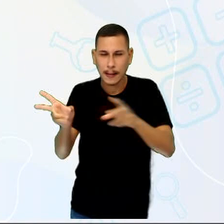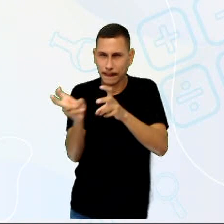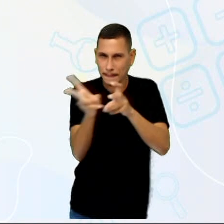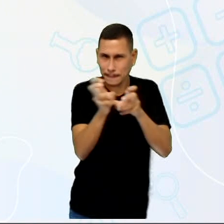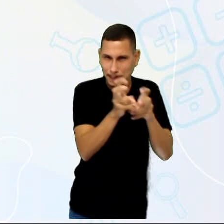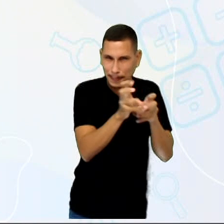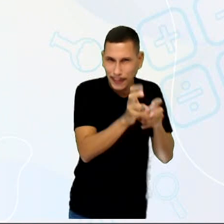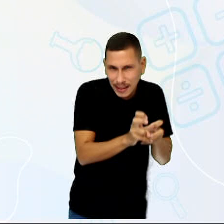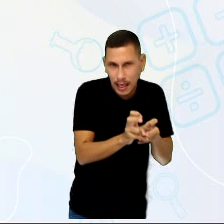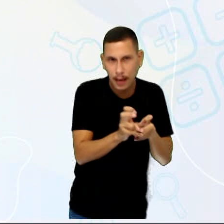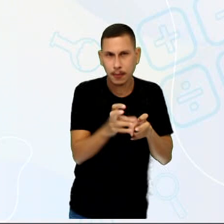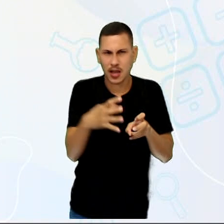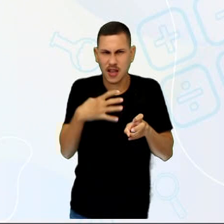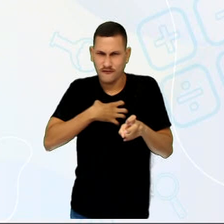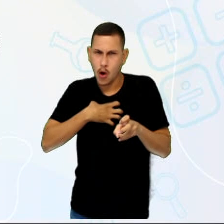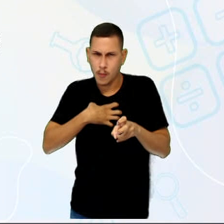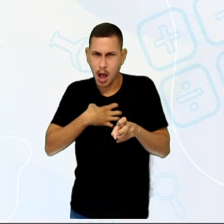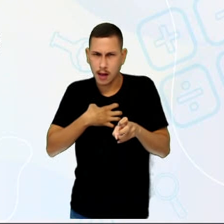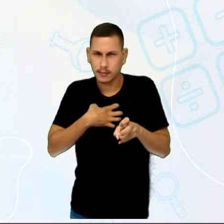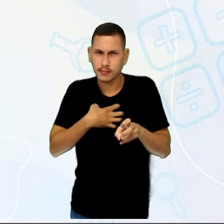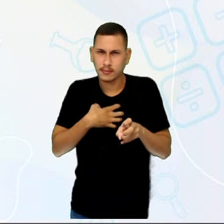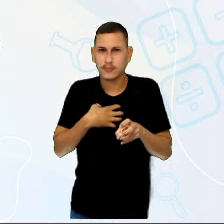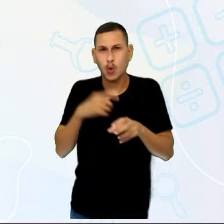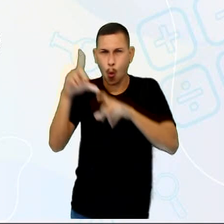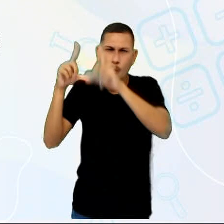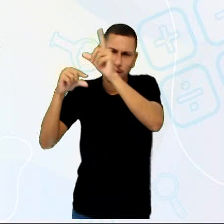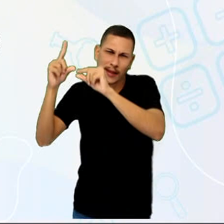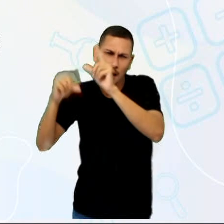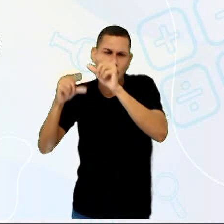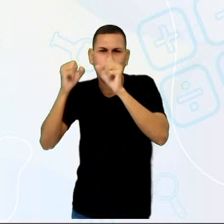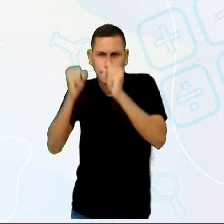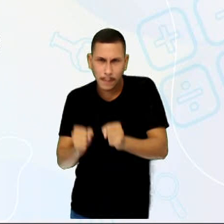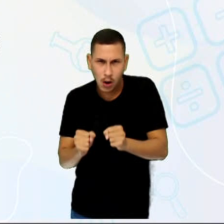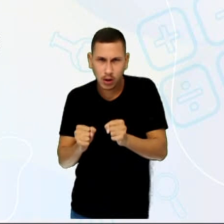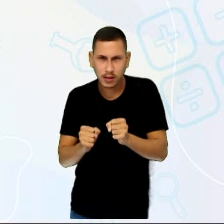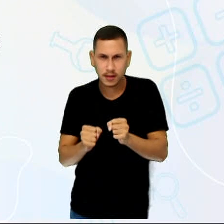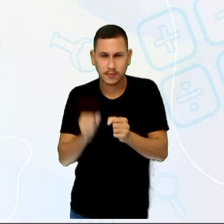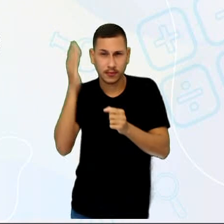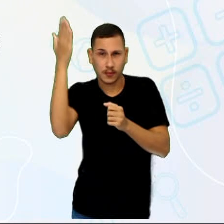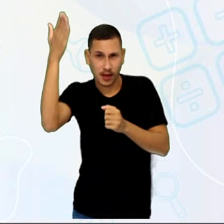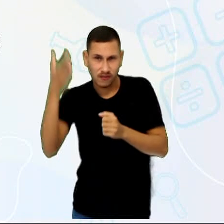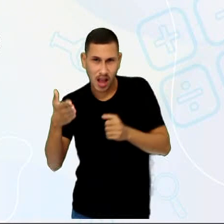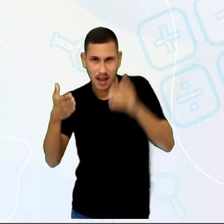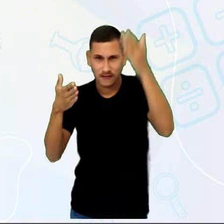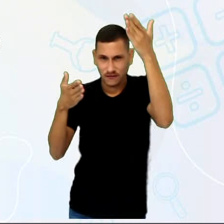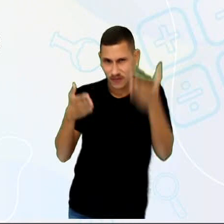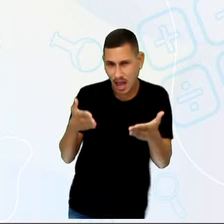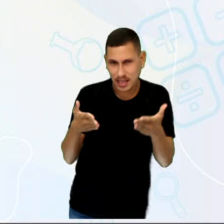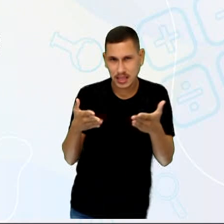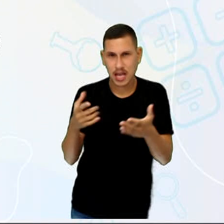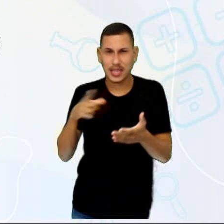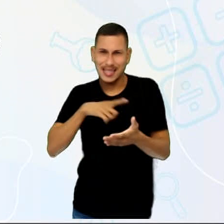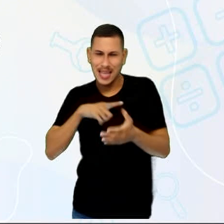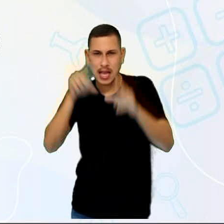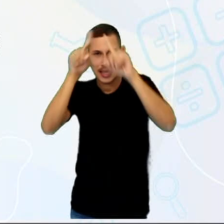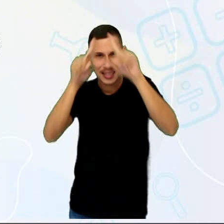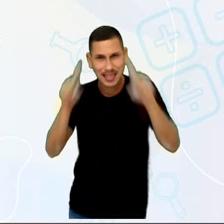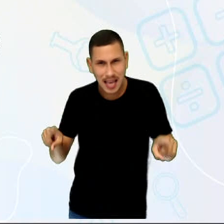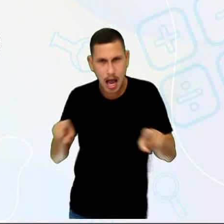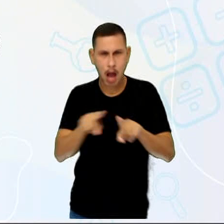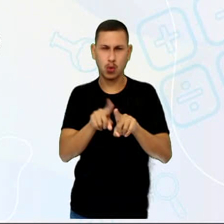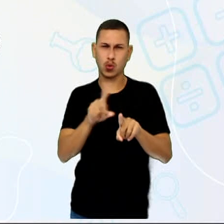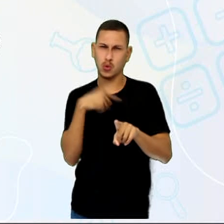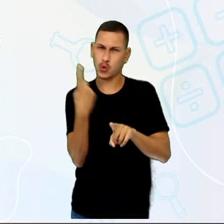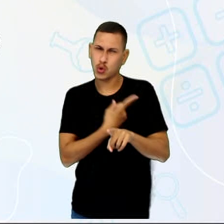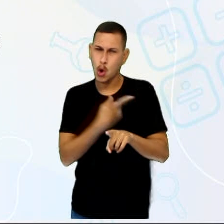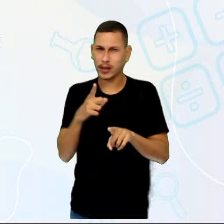planificar tipo esse jeito aqui, ó, uma estrela, onde as faces laterais são essas que estão em volta, são os triângulos, e aí a gente tem